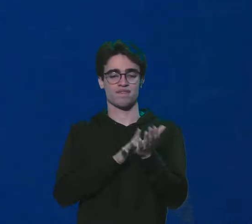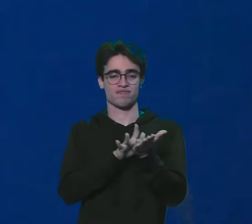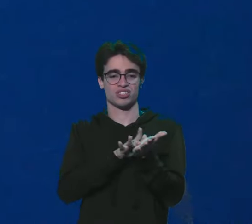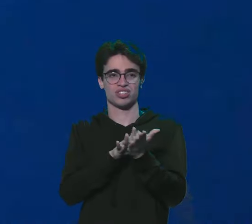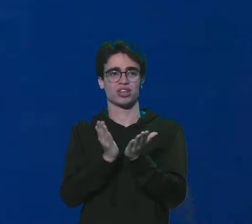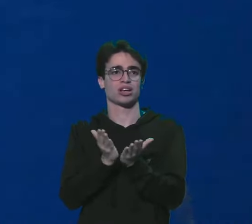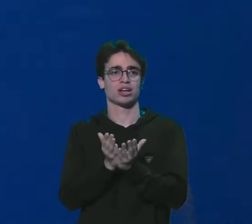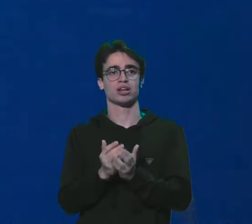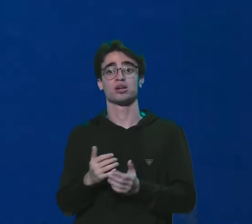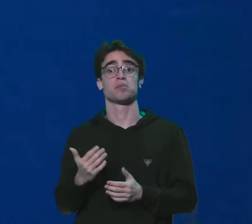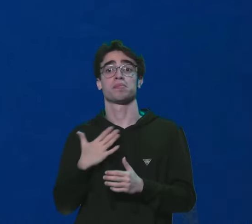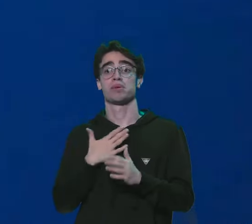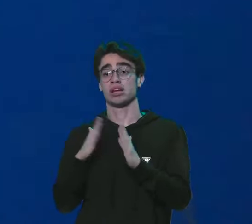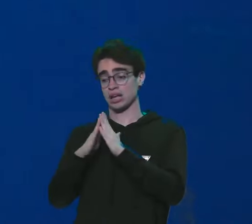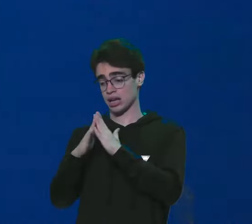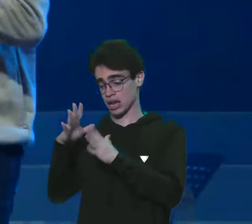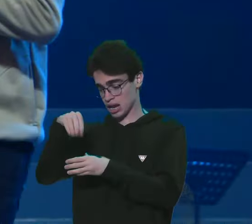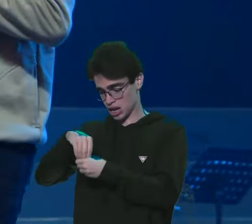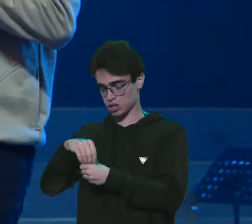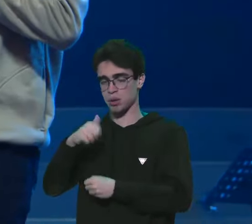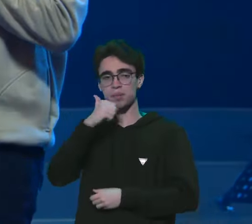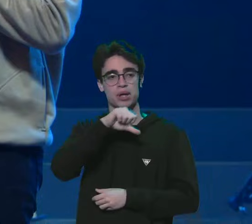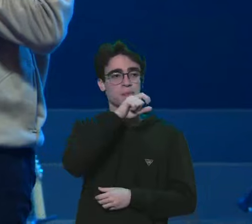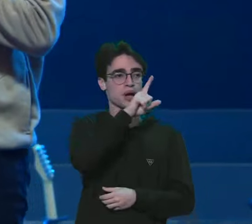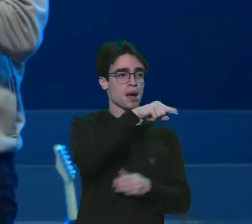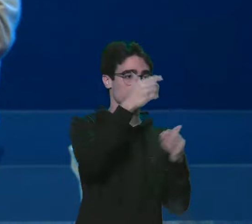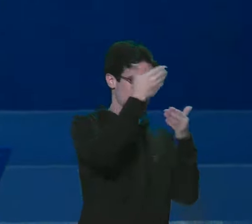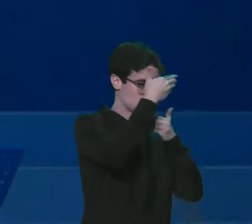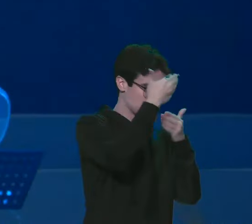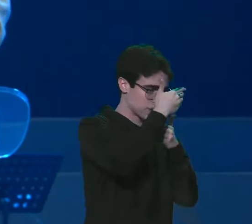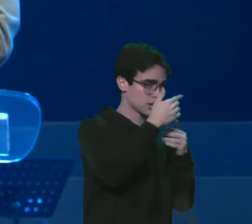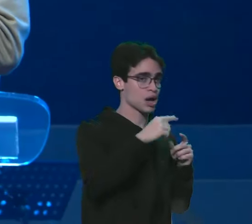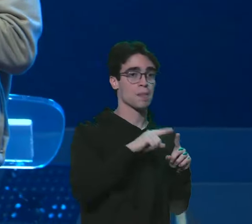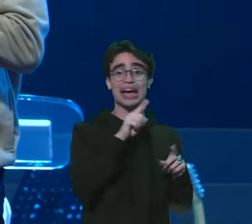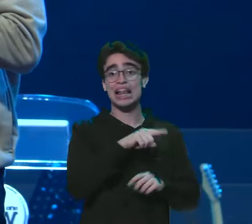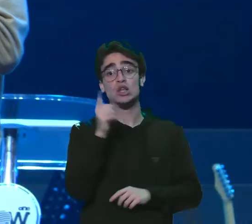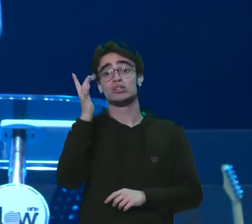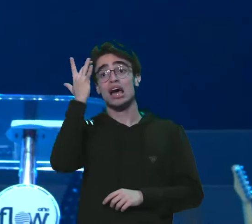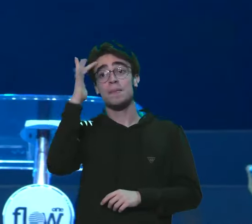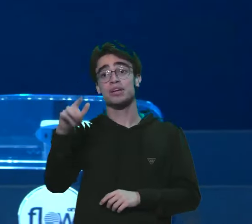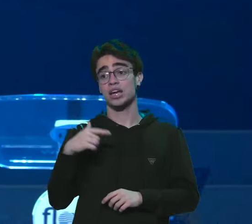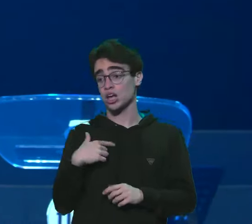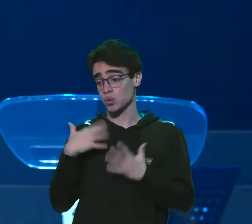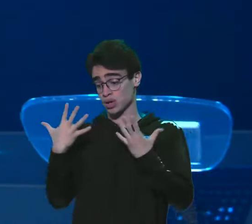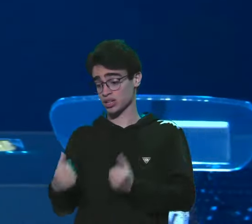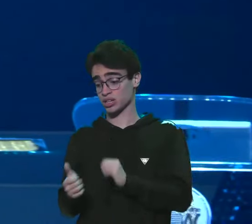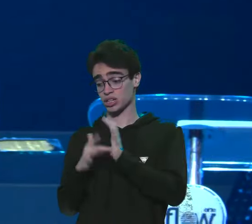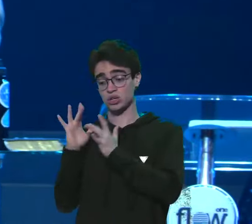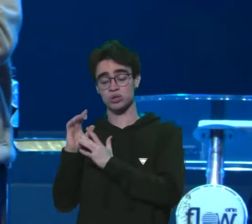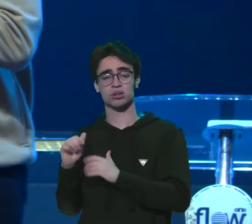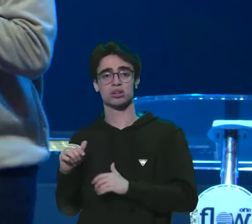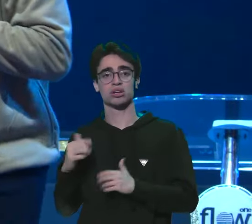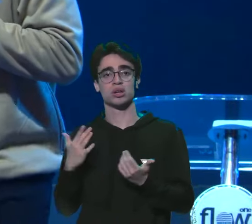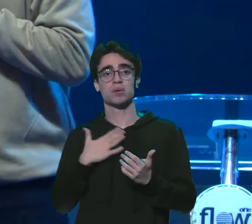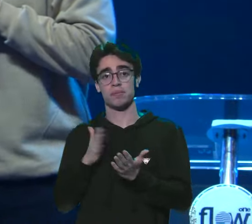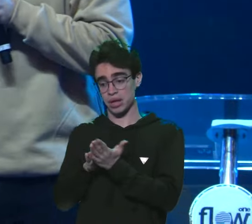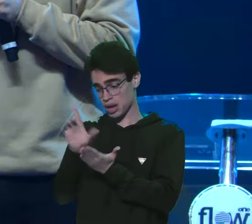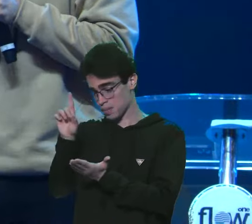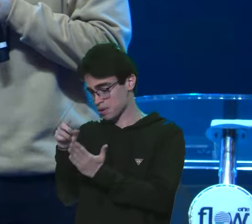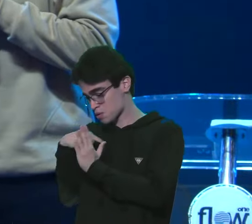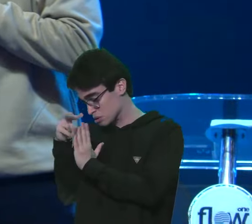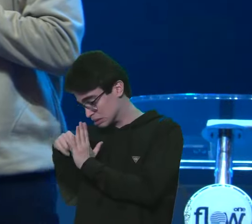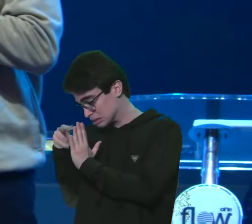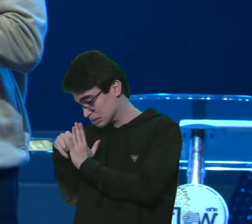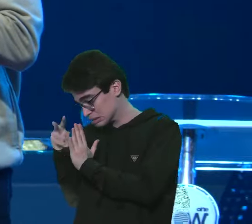Então dentro de casa minha mãe era muçulmana e ela não sabia que eu tinha me convertido. Então eu lia a Bíblia escondido dentro do